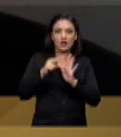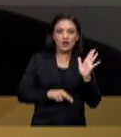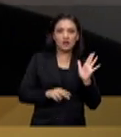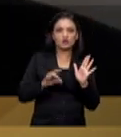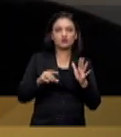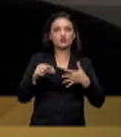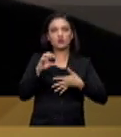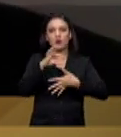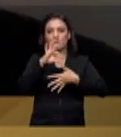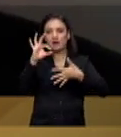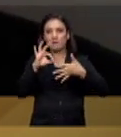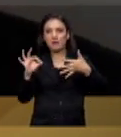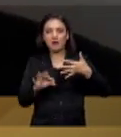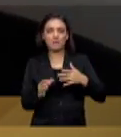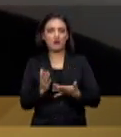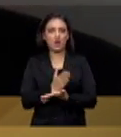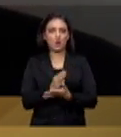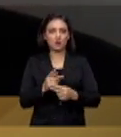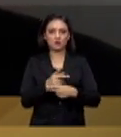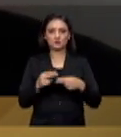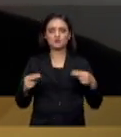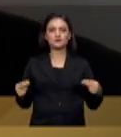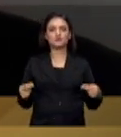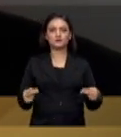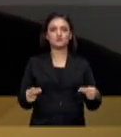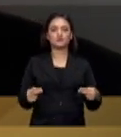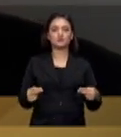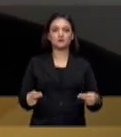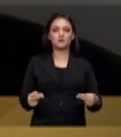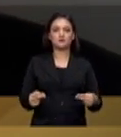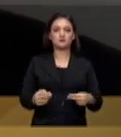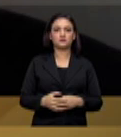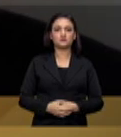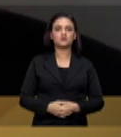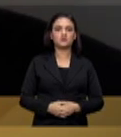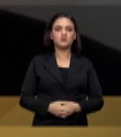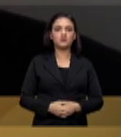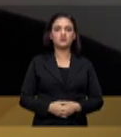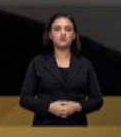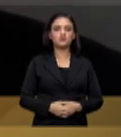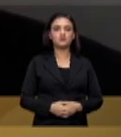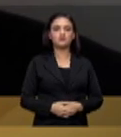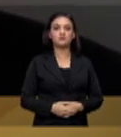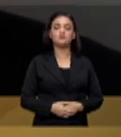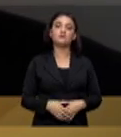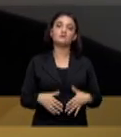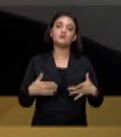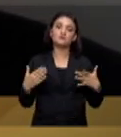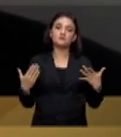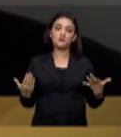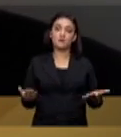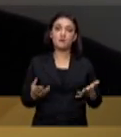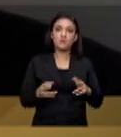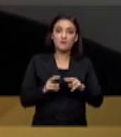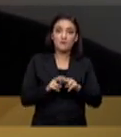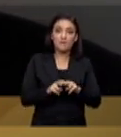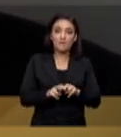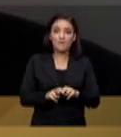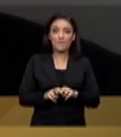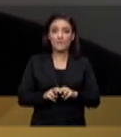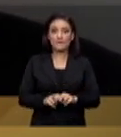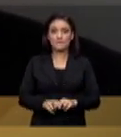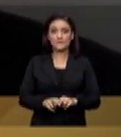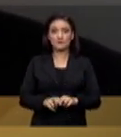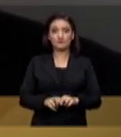segmentos da respectiva deliberação recorrida. O caso, portanto, ali assentei, não